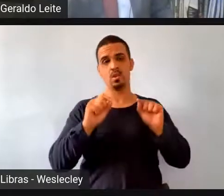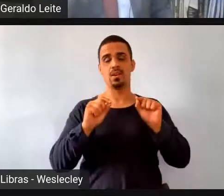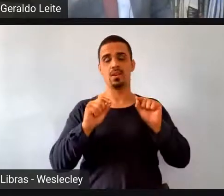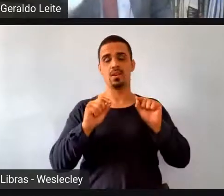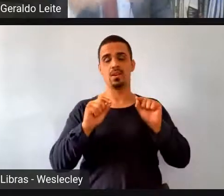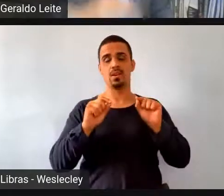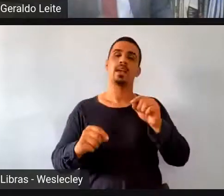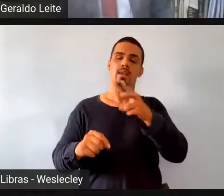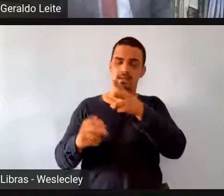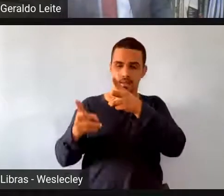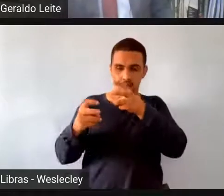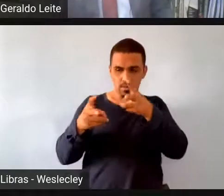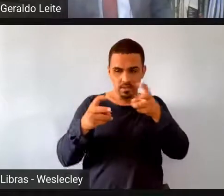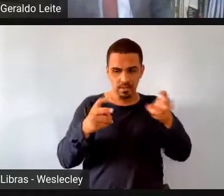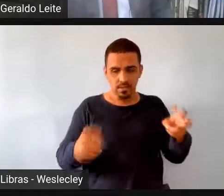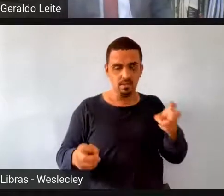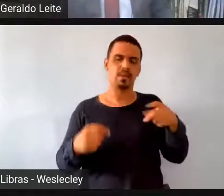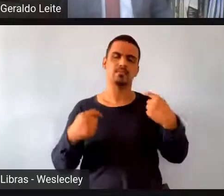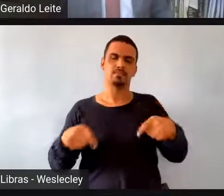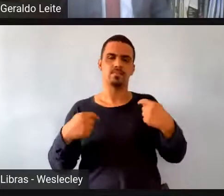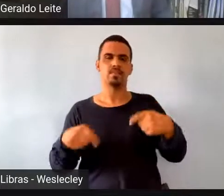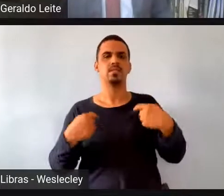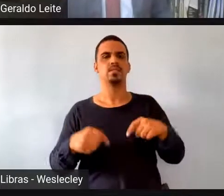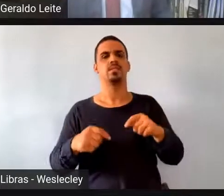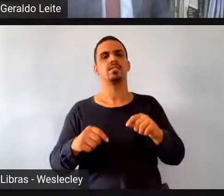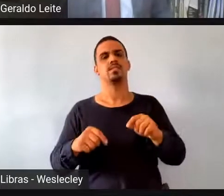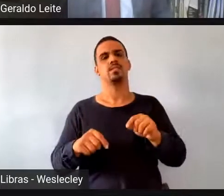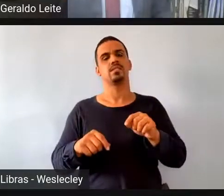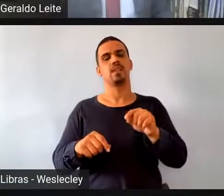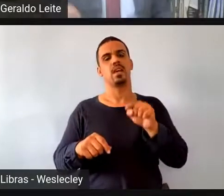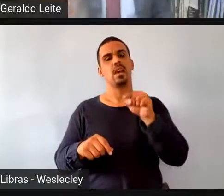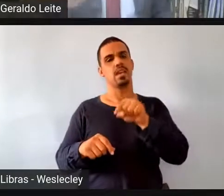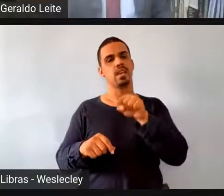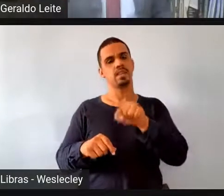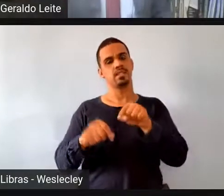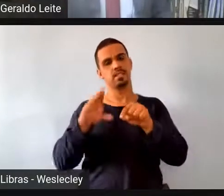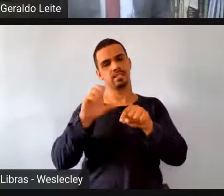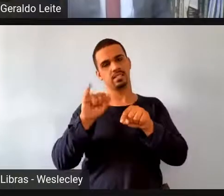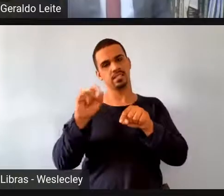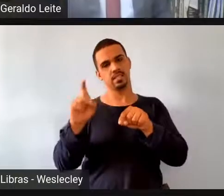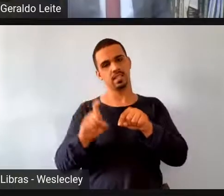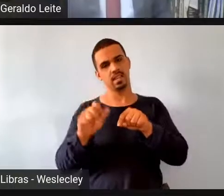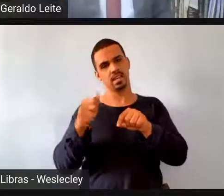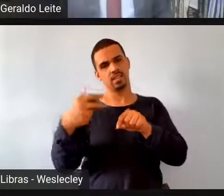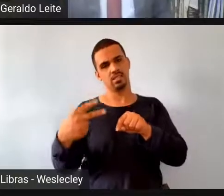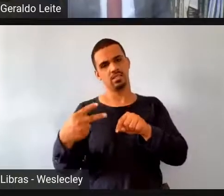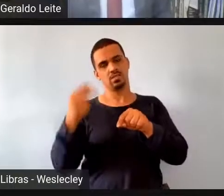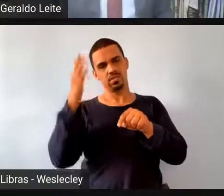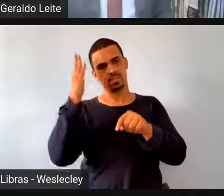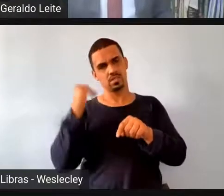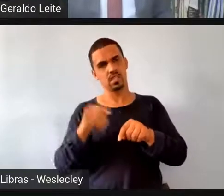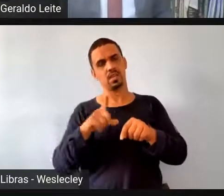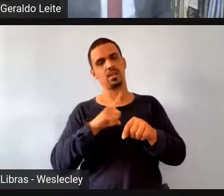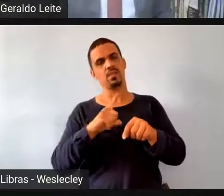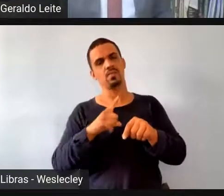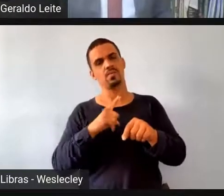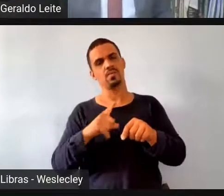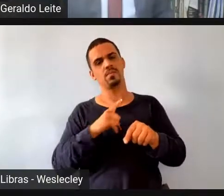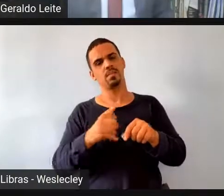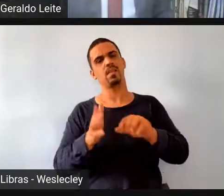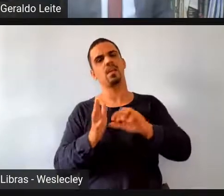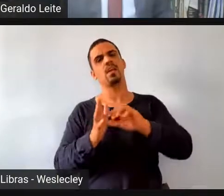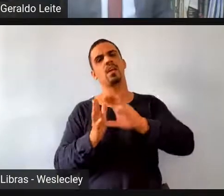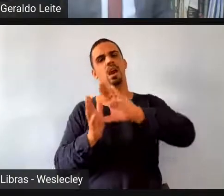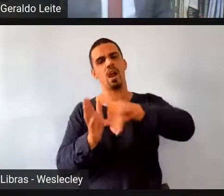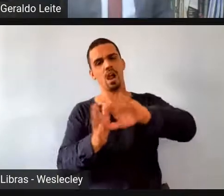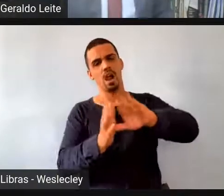o Caixa 2, ele, apesar da Lava Jato, né, a Lava Jato